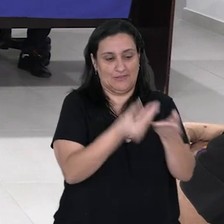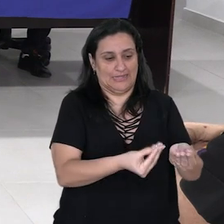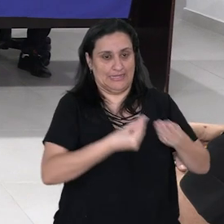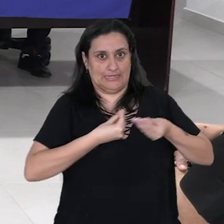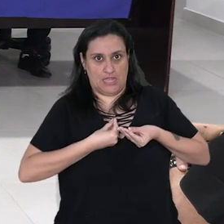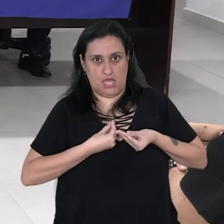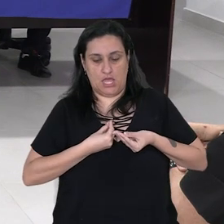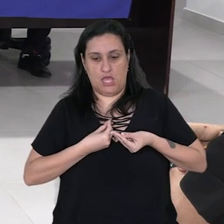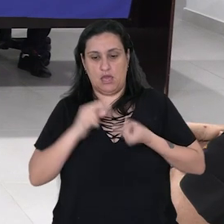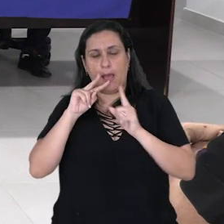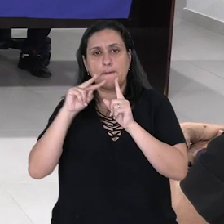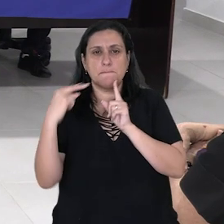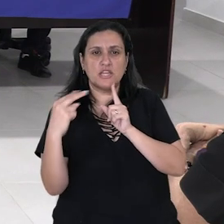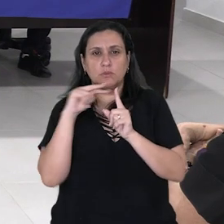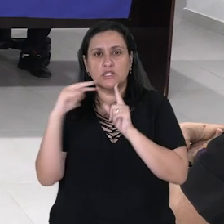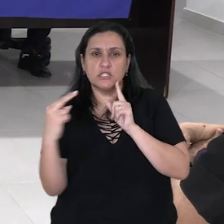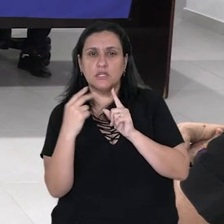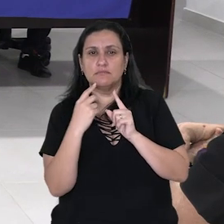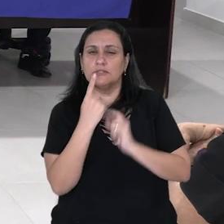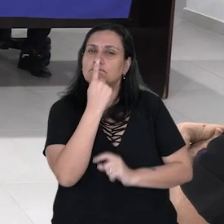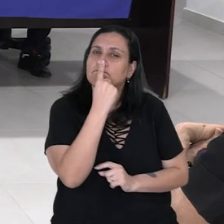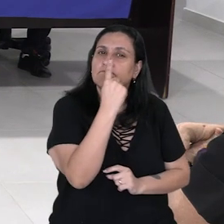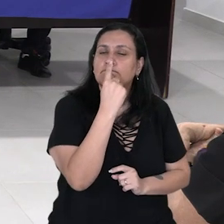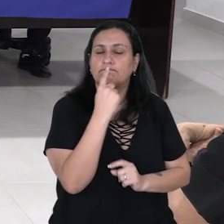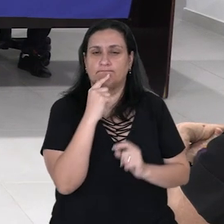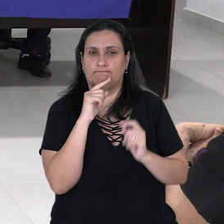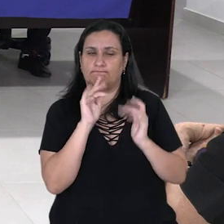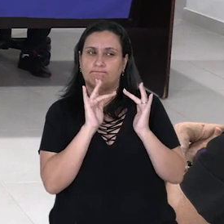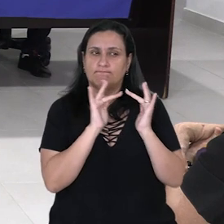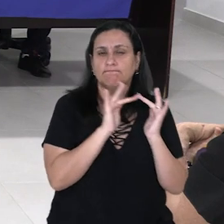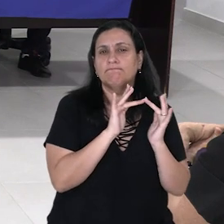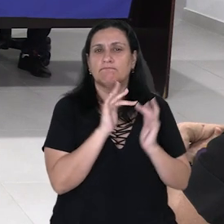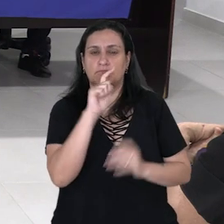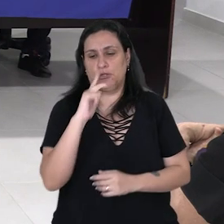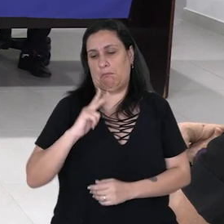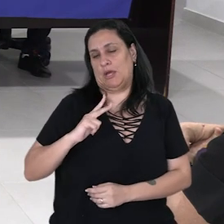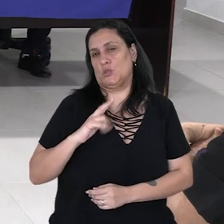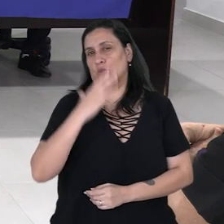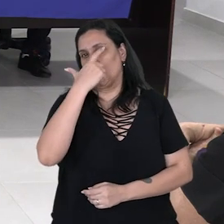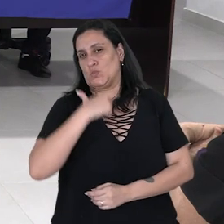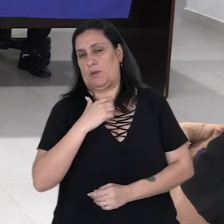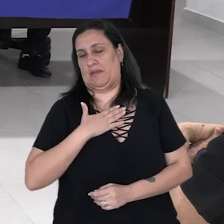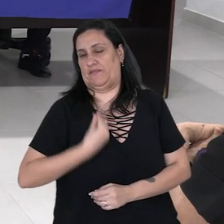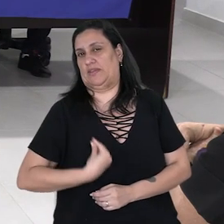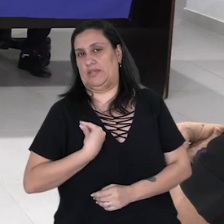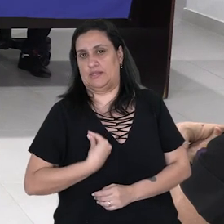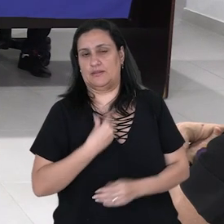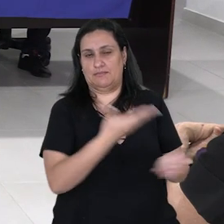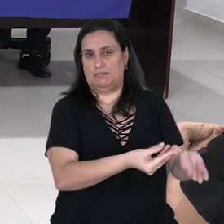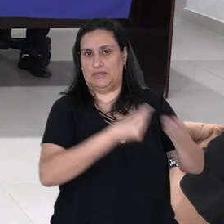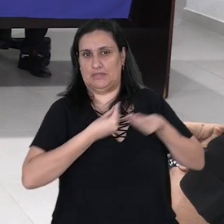uma perspectiva muito mais próxima, assim, né? Muito mais pessoal, na verdade. Né? O